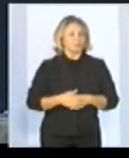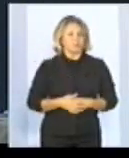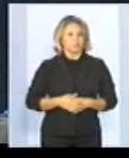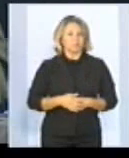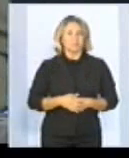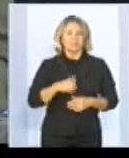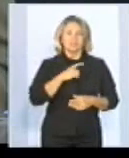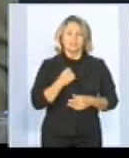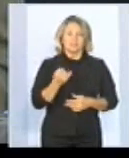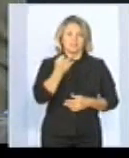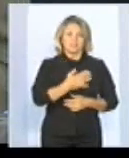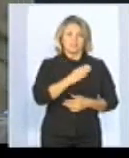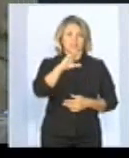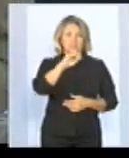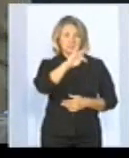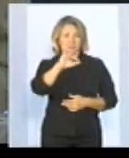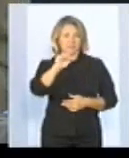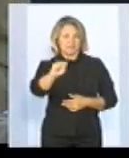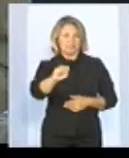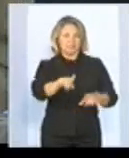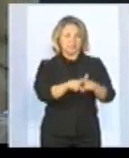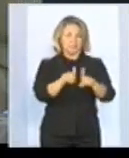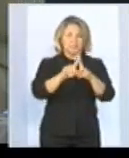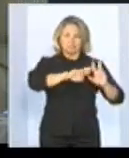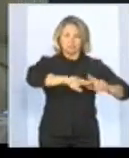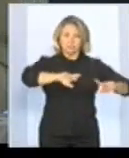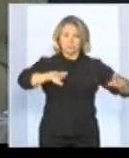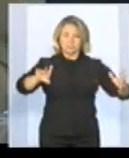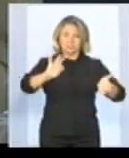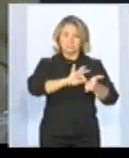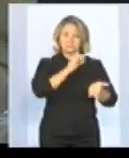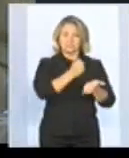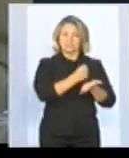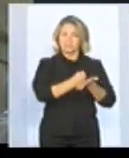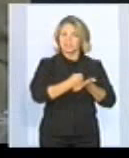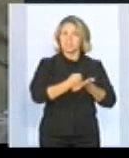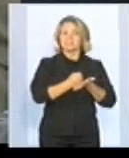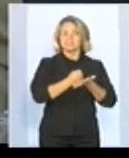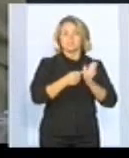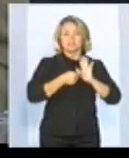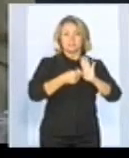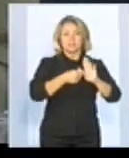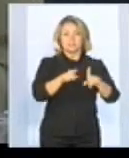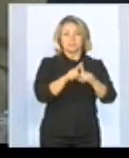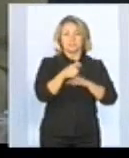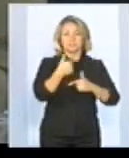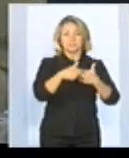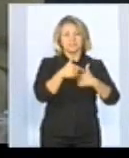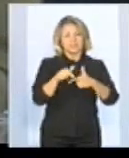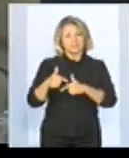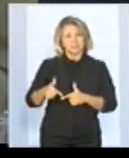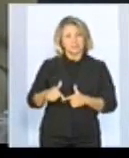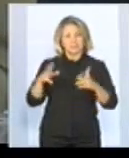O número de emissão de CRT, de certificado de registro de títulos, que servem para indicar a inclusão da obra